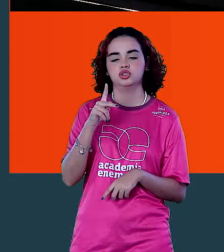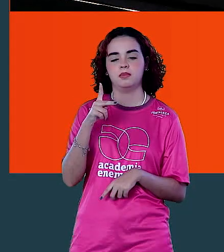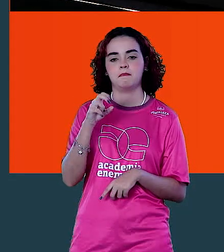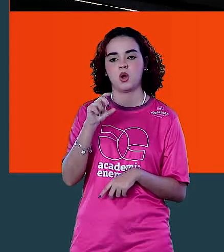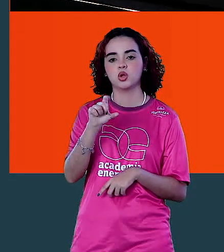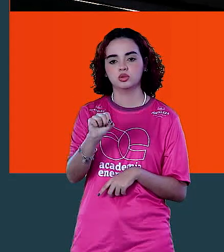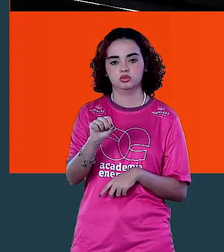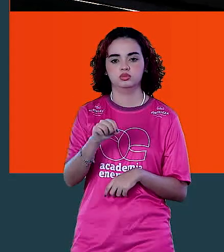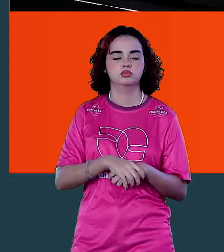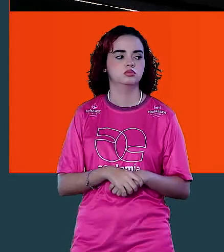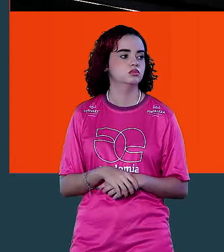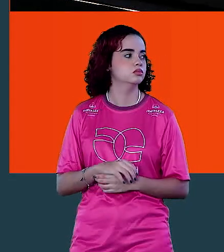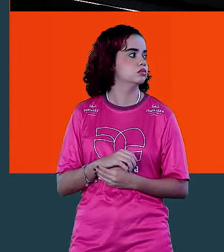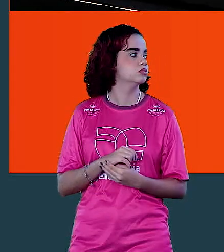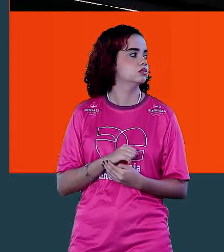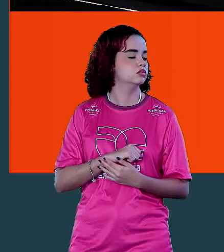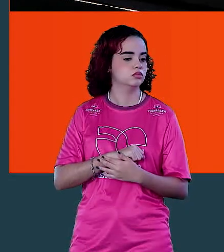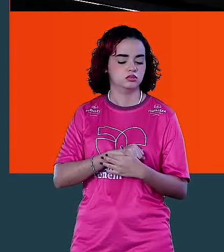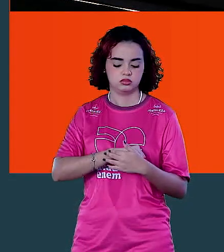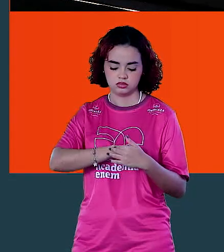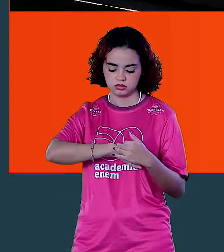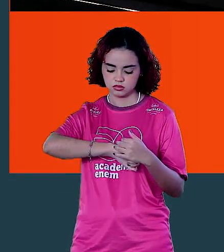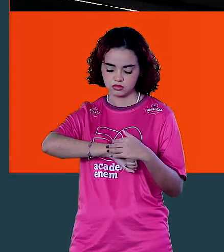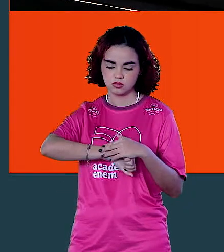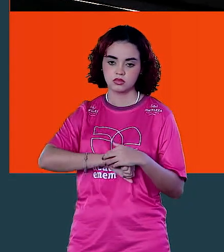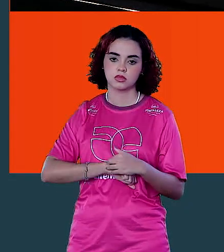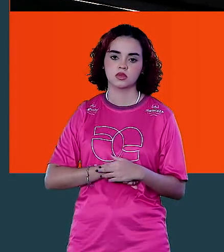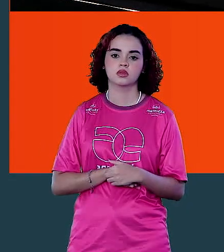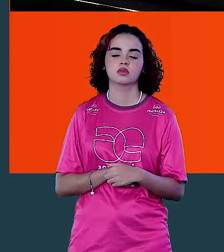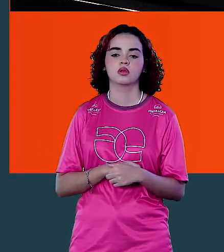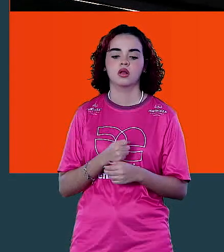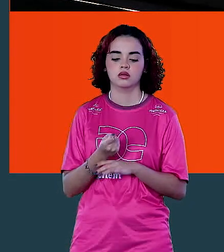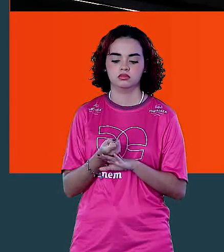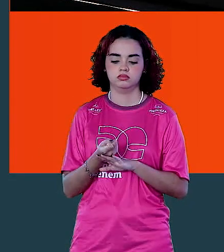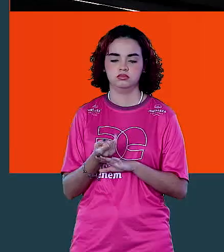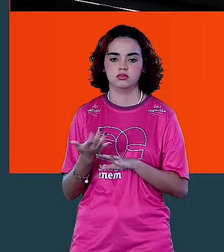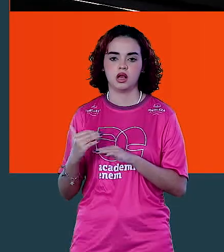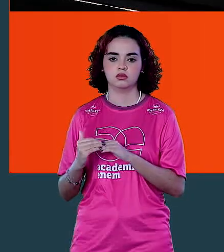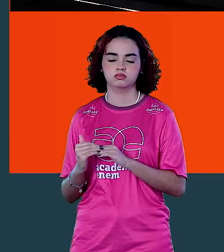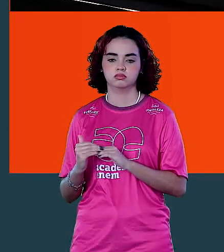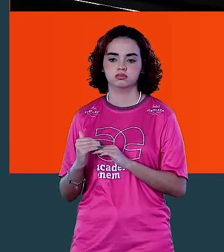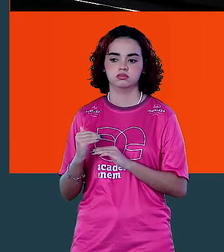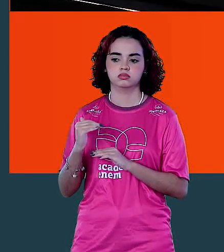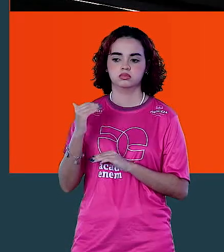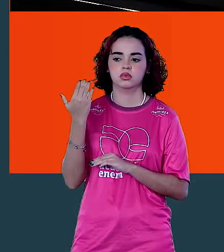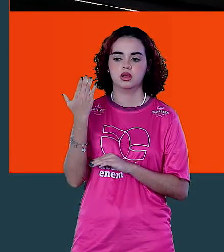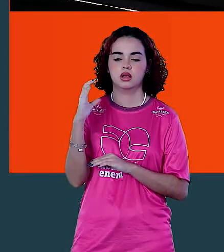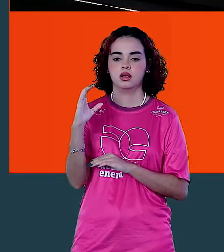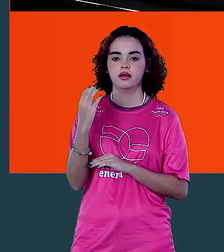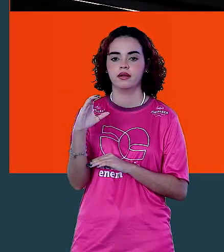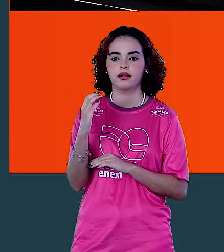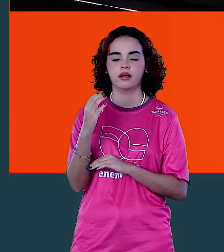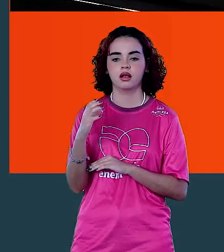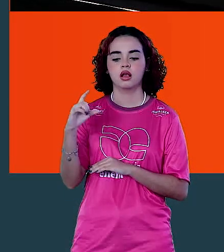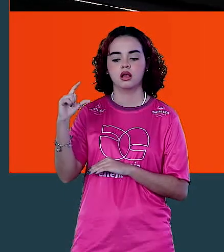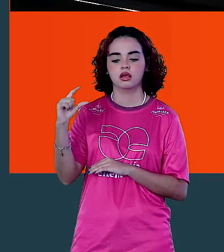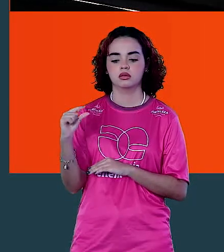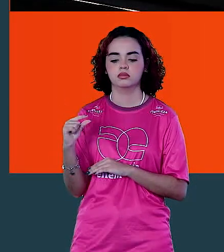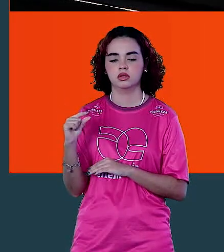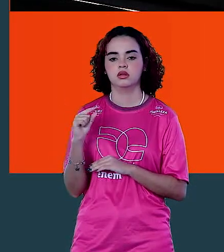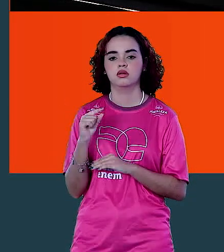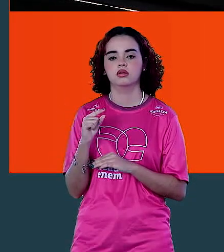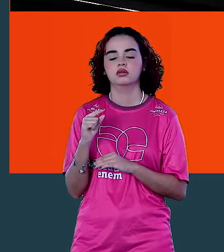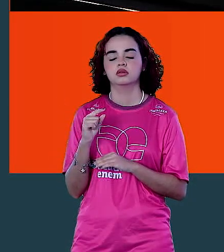Olha isso aqui, ó. Quanto mais carbonos eu tenho, quanto menor o número de ramificações